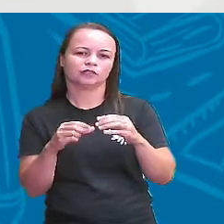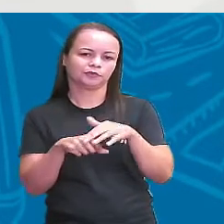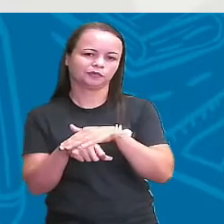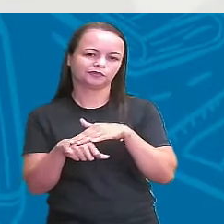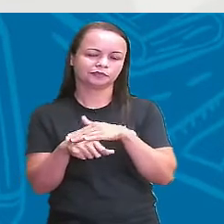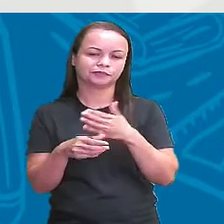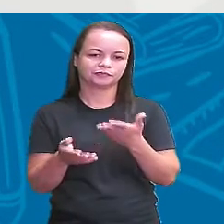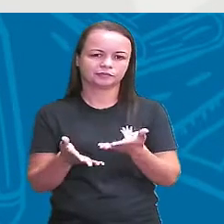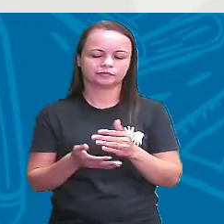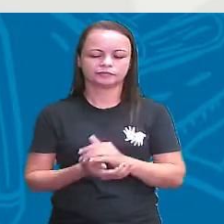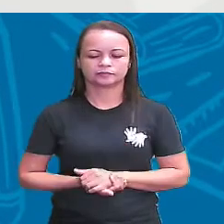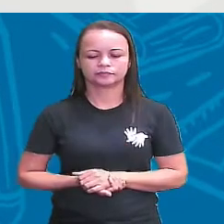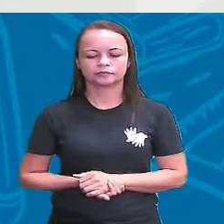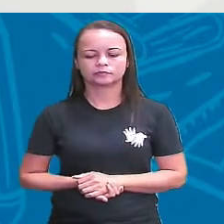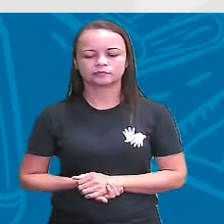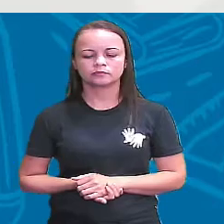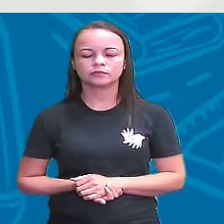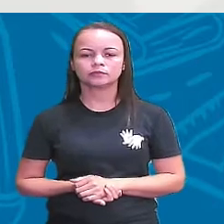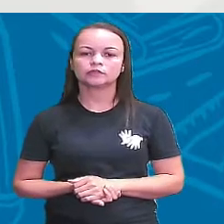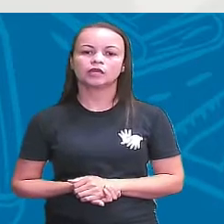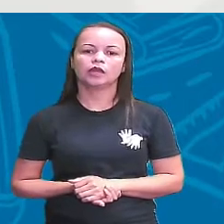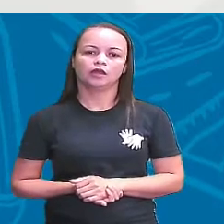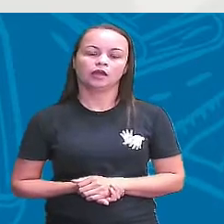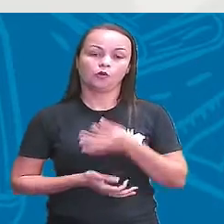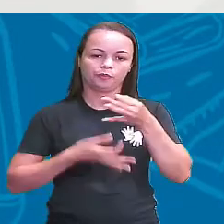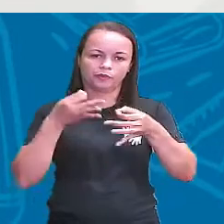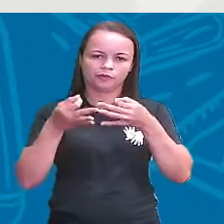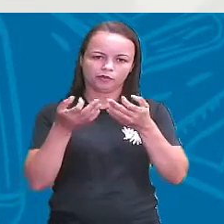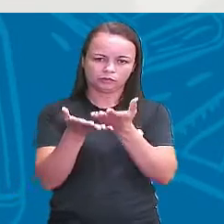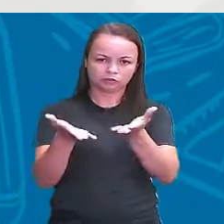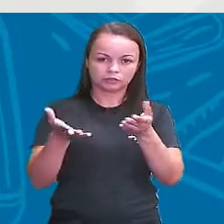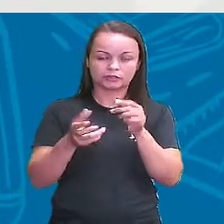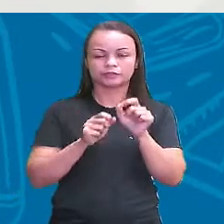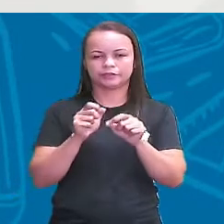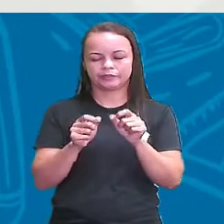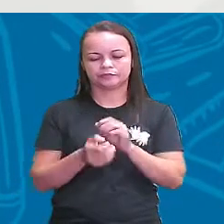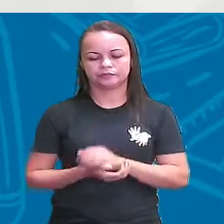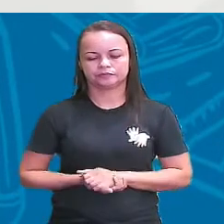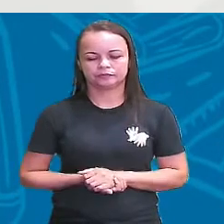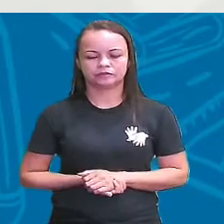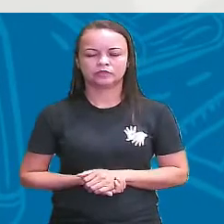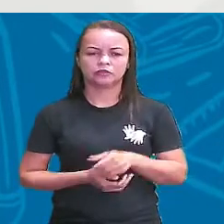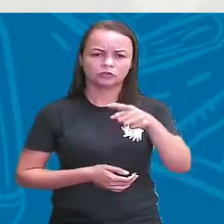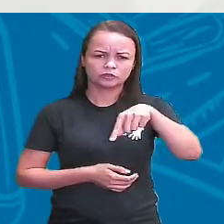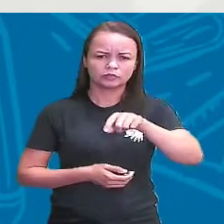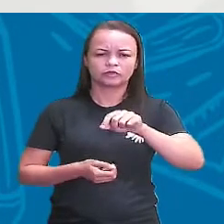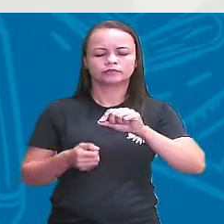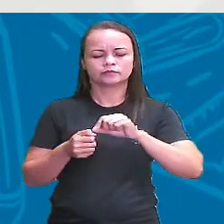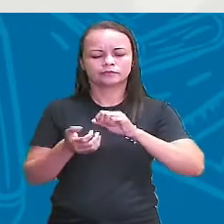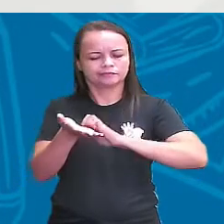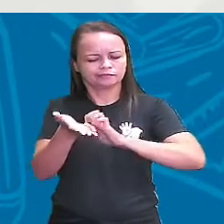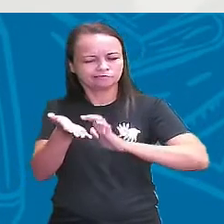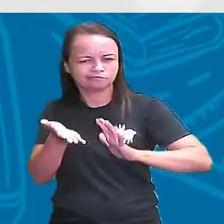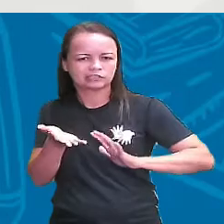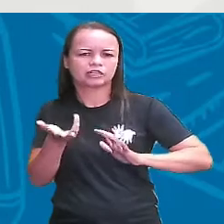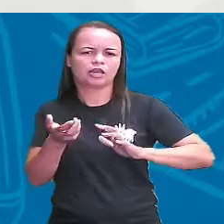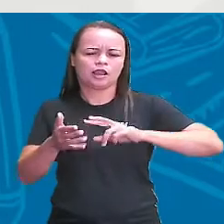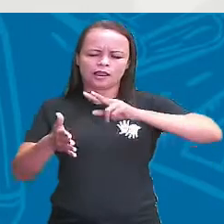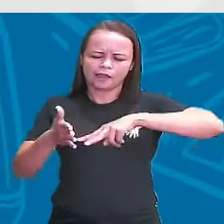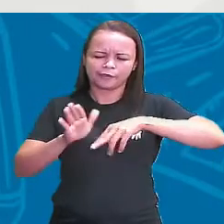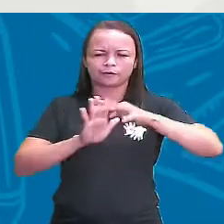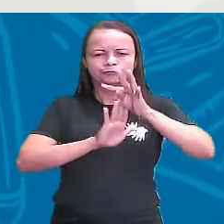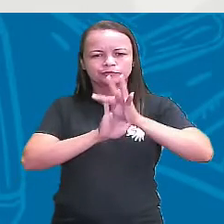conversa, tá bom? Então, o que eu sugiro a vocês aqui? Façam atividades, leiam